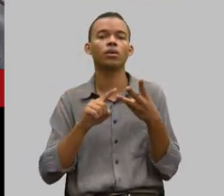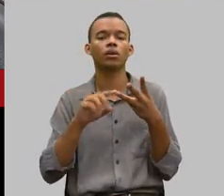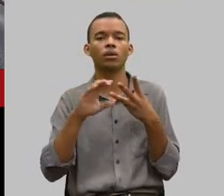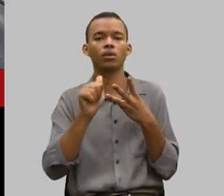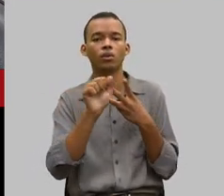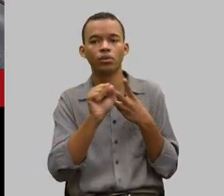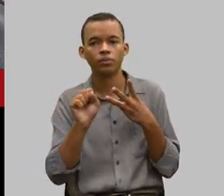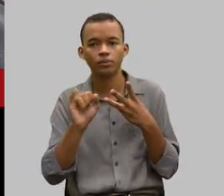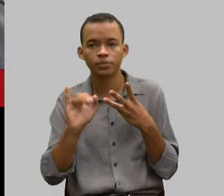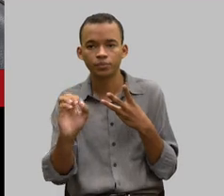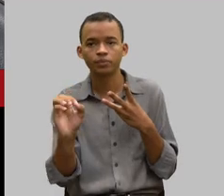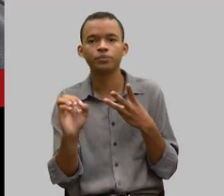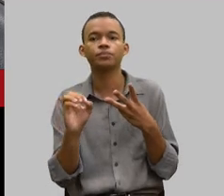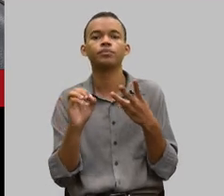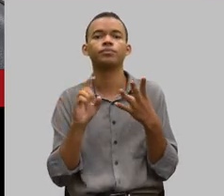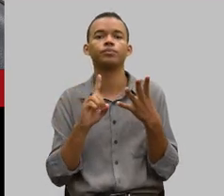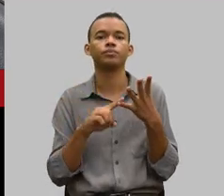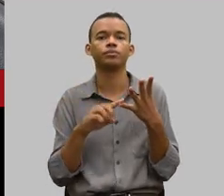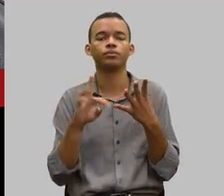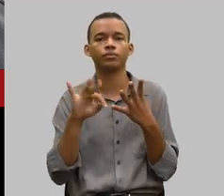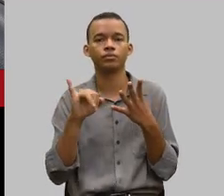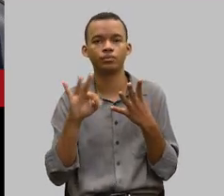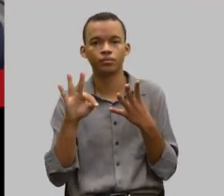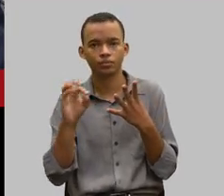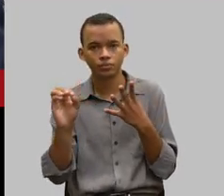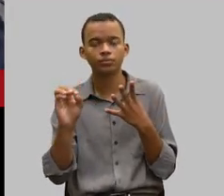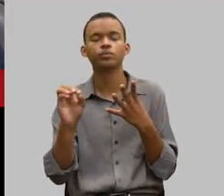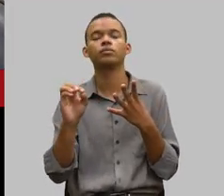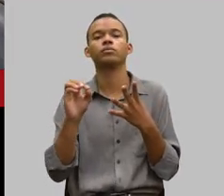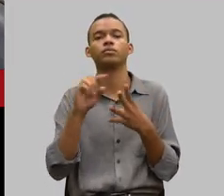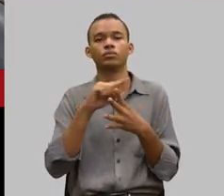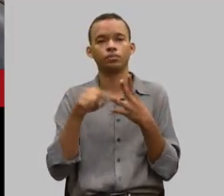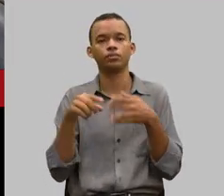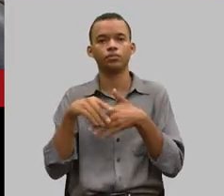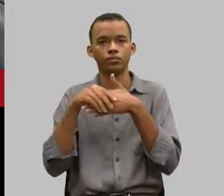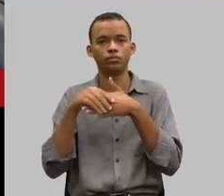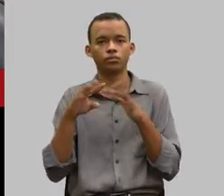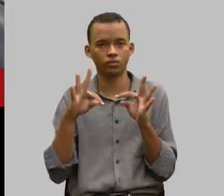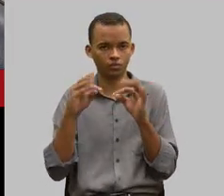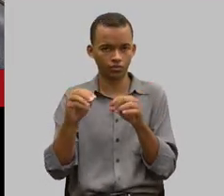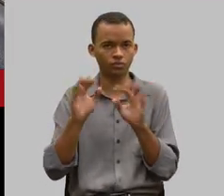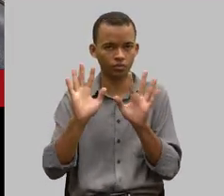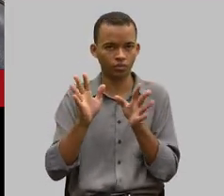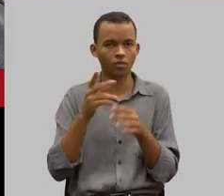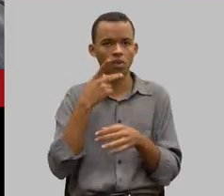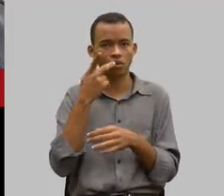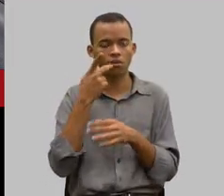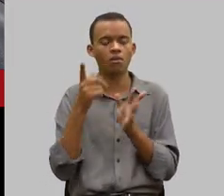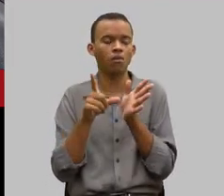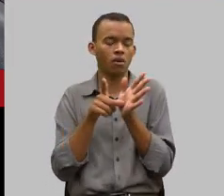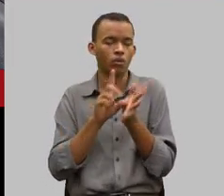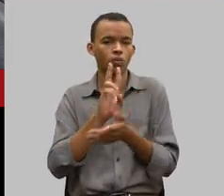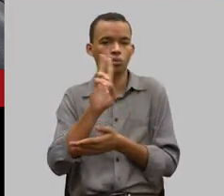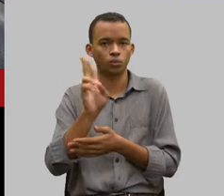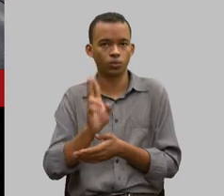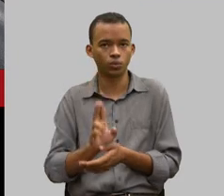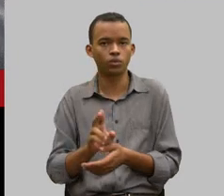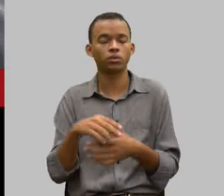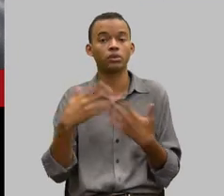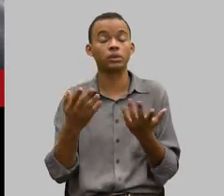do bloco Deputado Tito Torres presidente da Comissão de Meio Ambiente os demais eu acho que todos eu havia citado anteriormente deputada